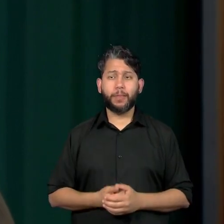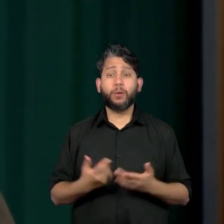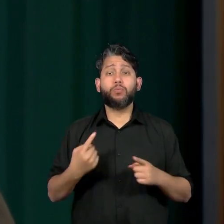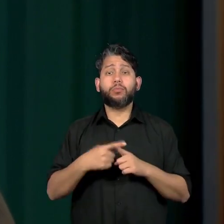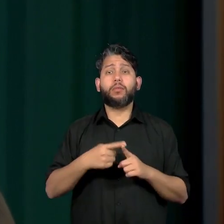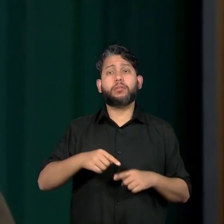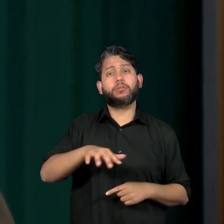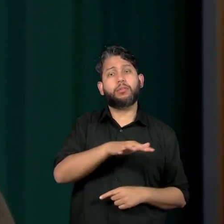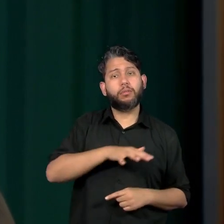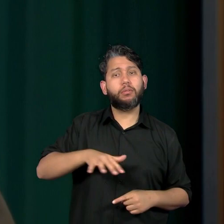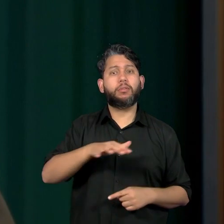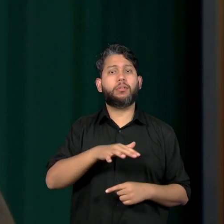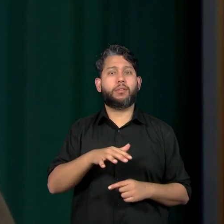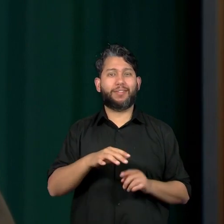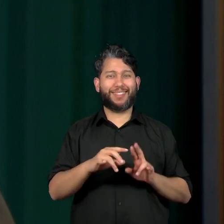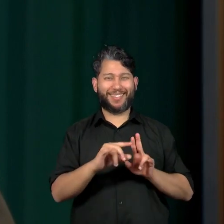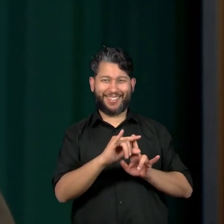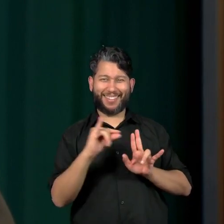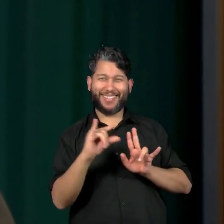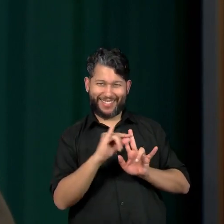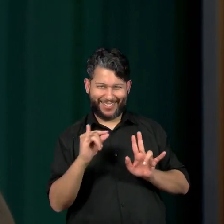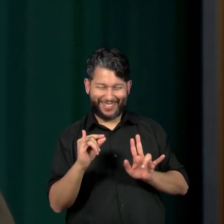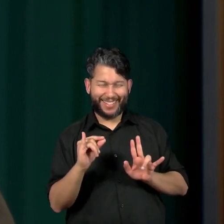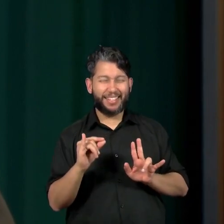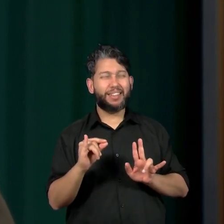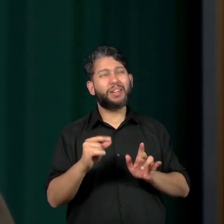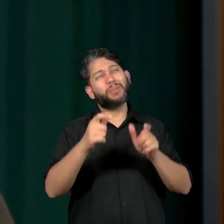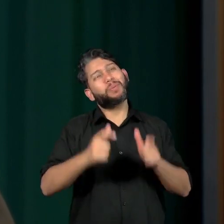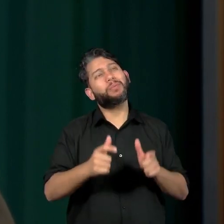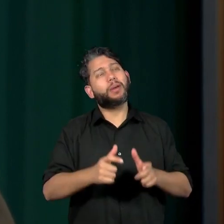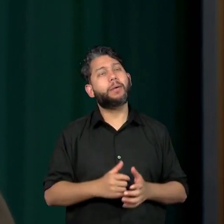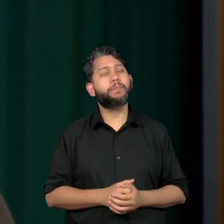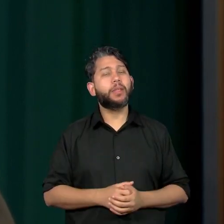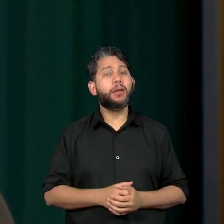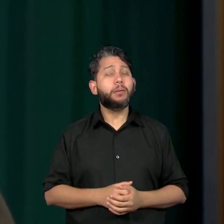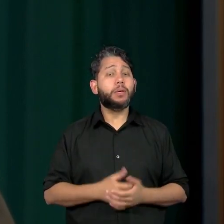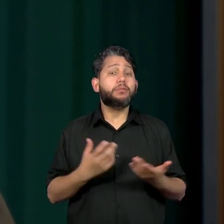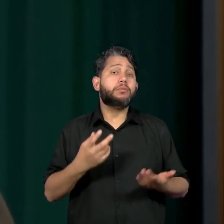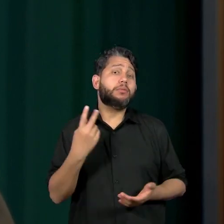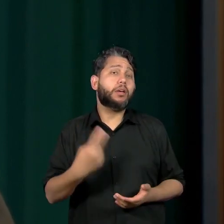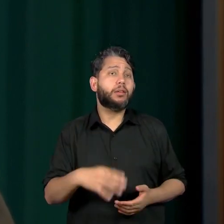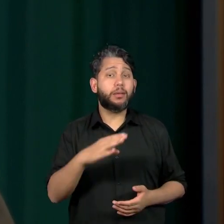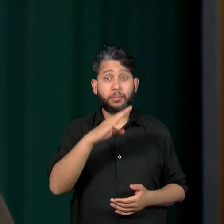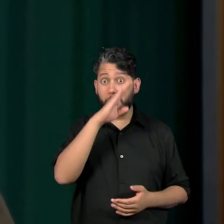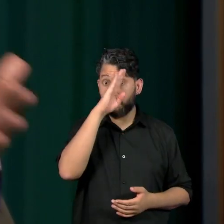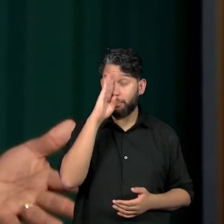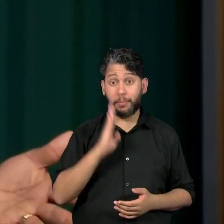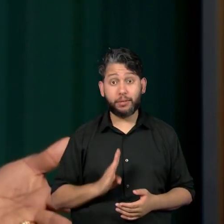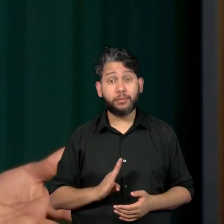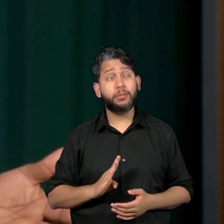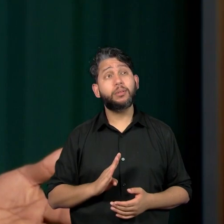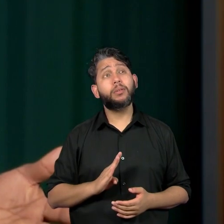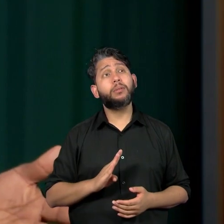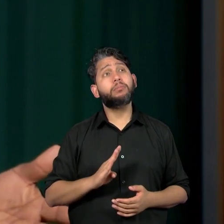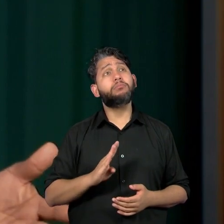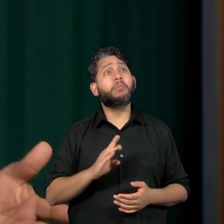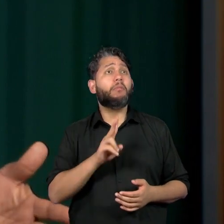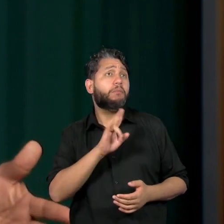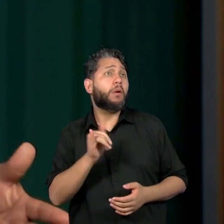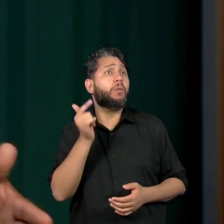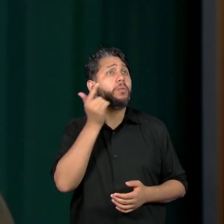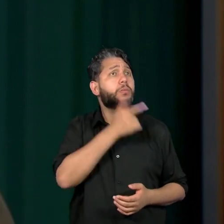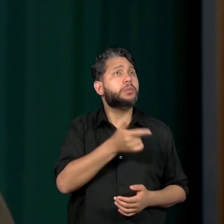dessa área de intervenção do LinkedIn regionalmente. Então, aqui no Brasil, vai se prestigiar a